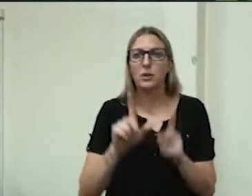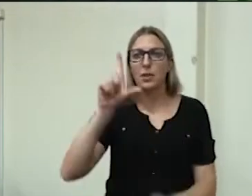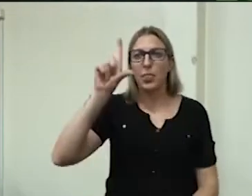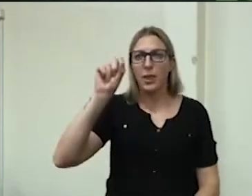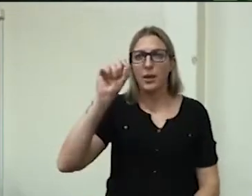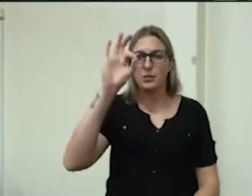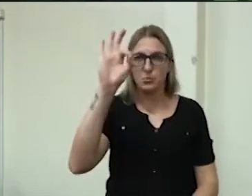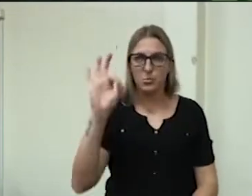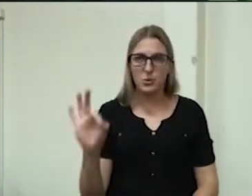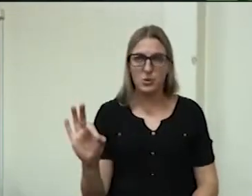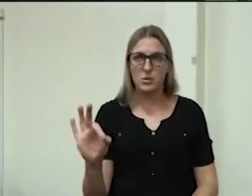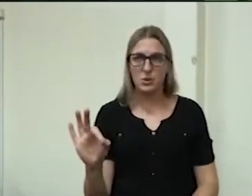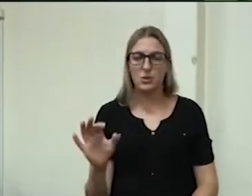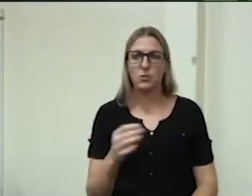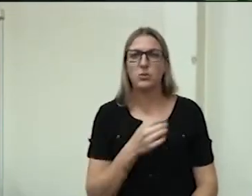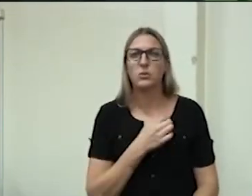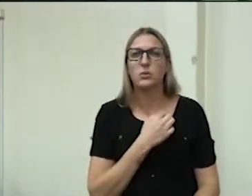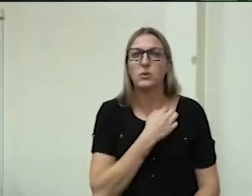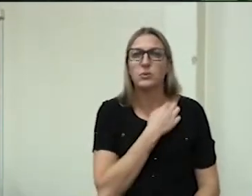10%